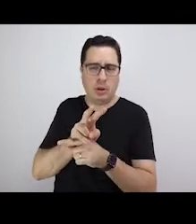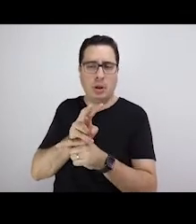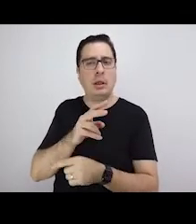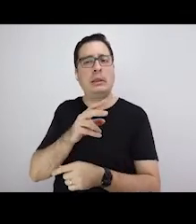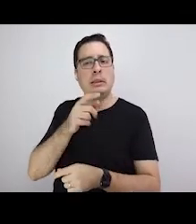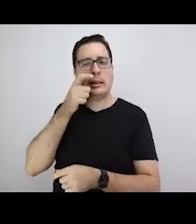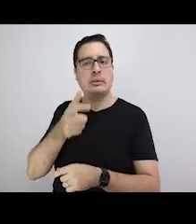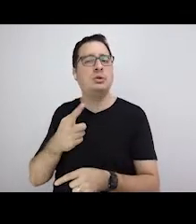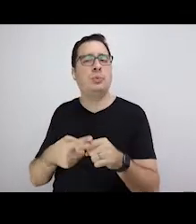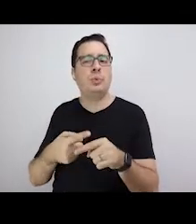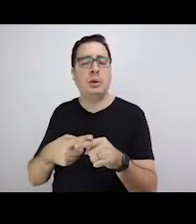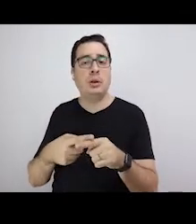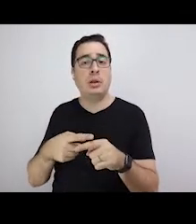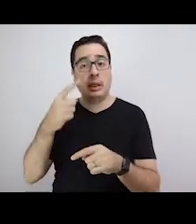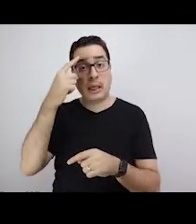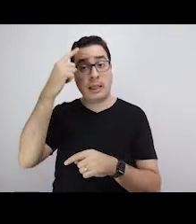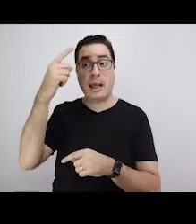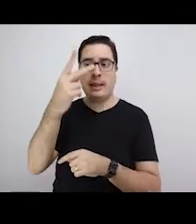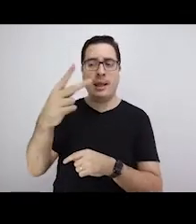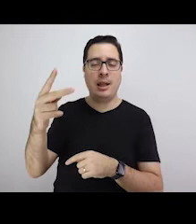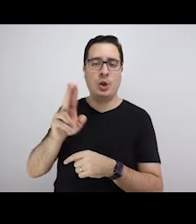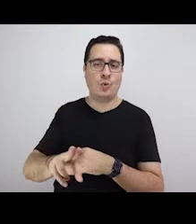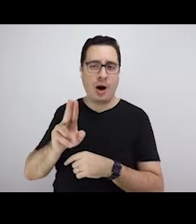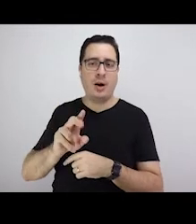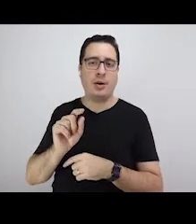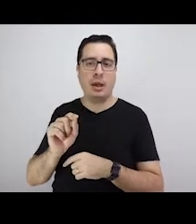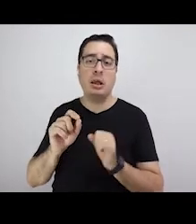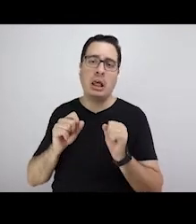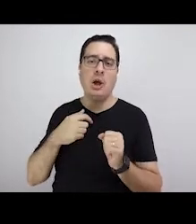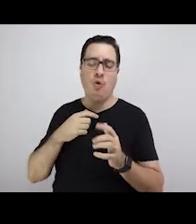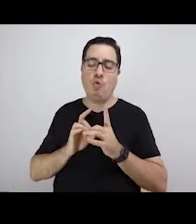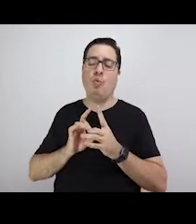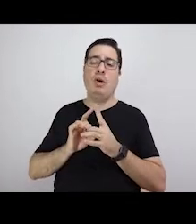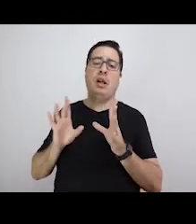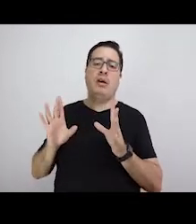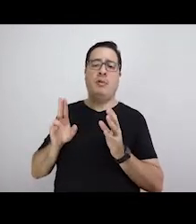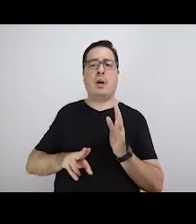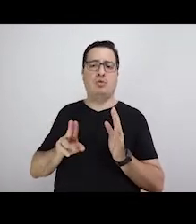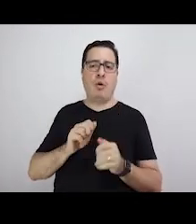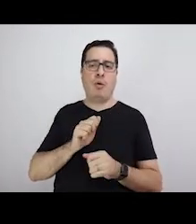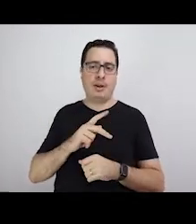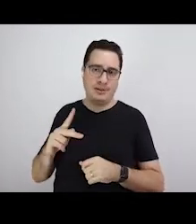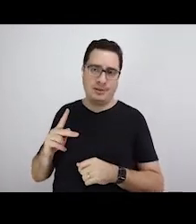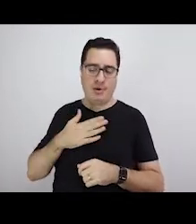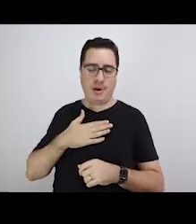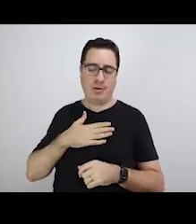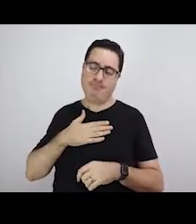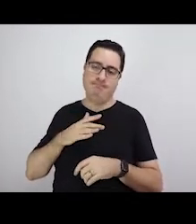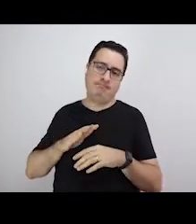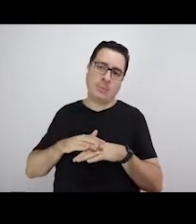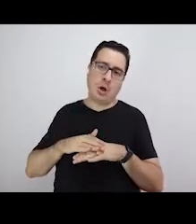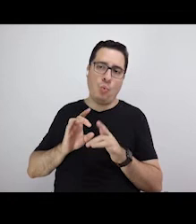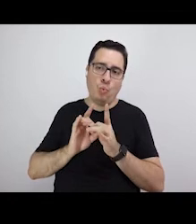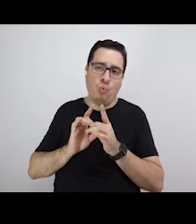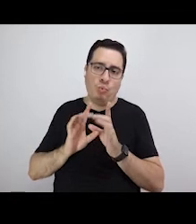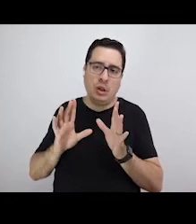precisa passar a ideia para o usuário de que ele tem total liberdade para utilizar a sua aplicação, obviamente